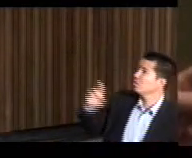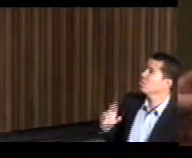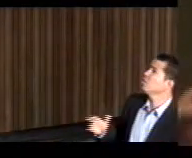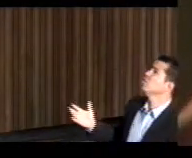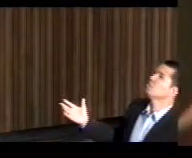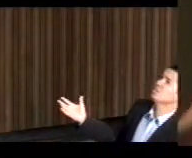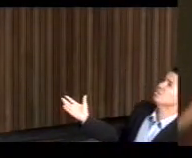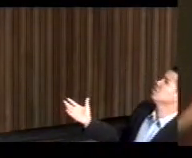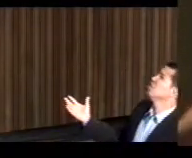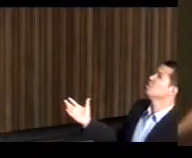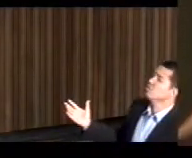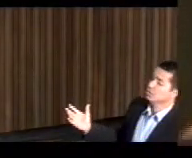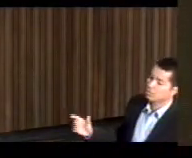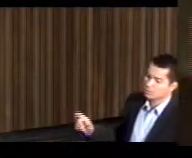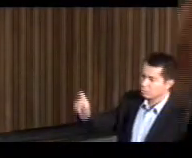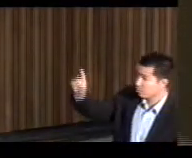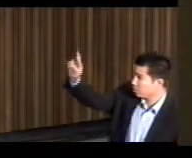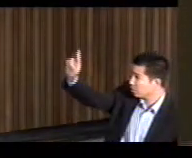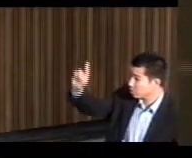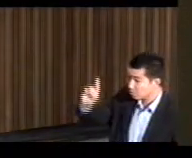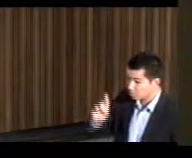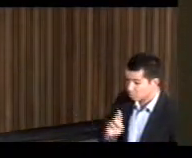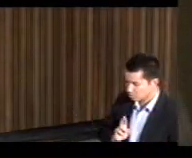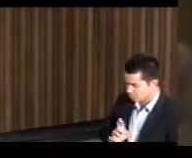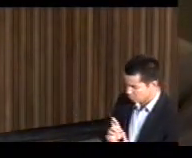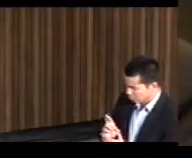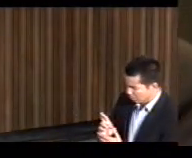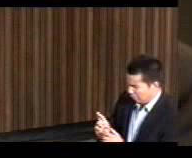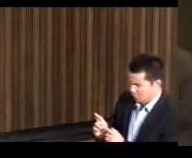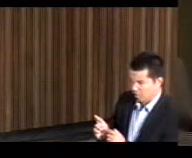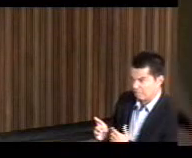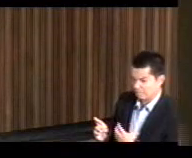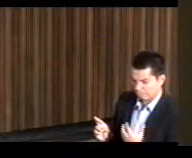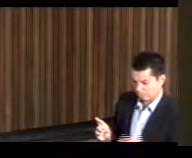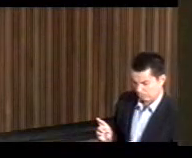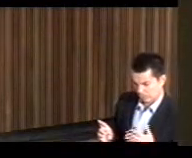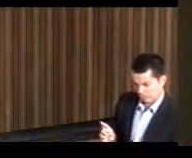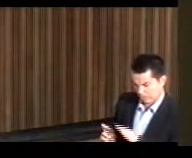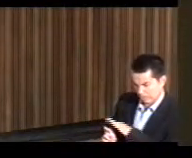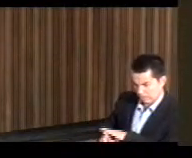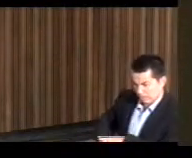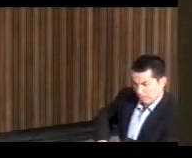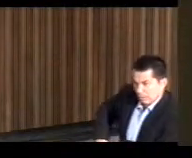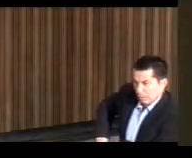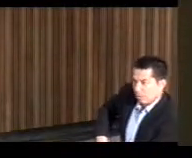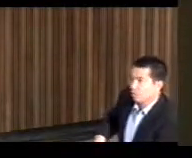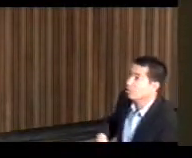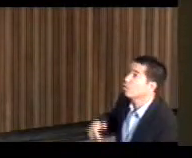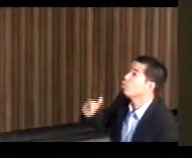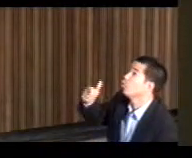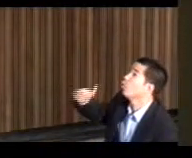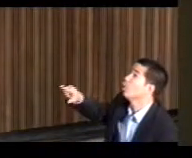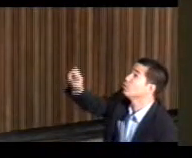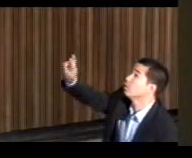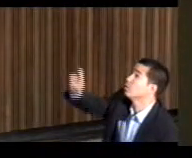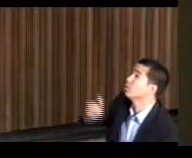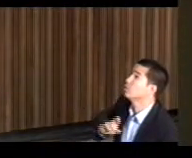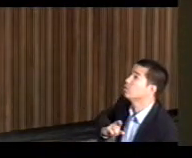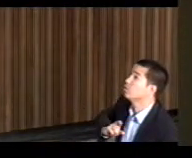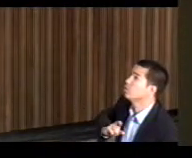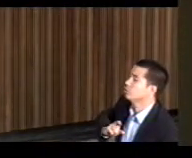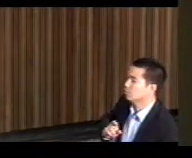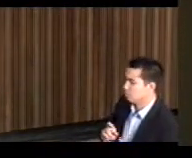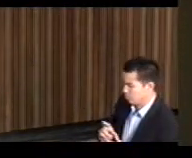respostas, mas parece que as circunstâncias vêm e sopram forte, abalam a nossa